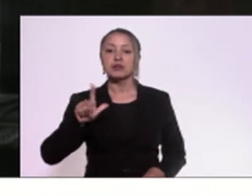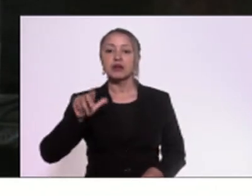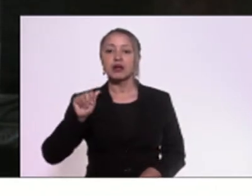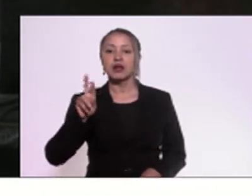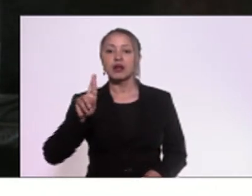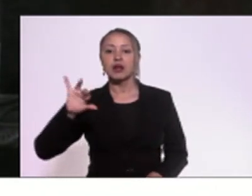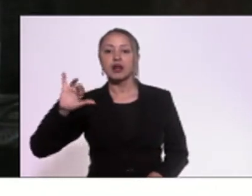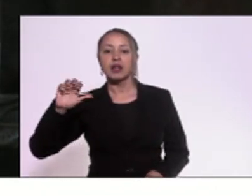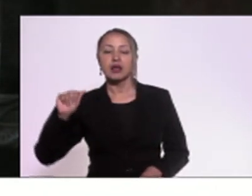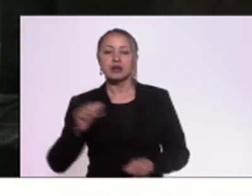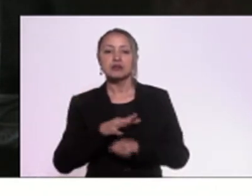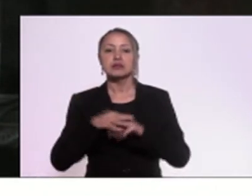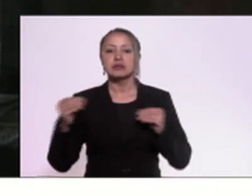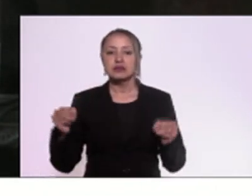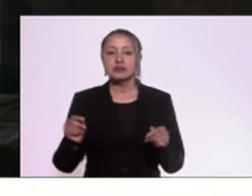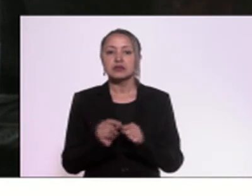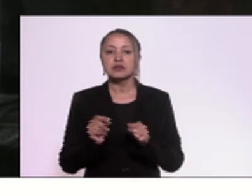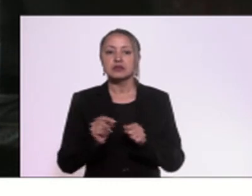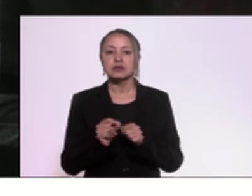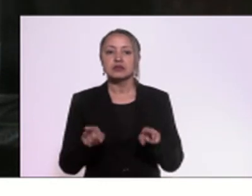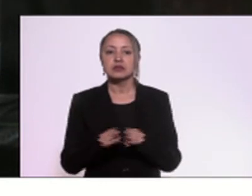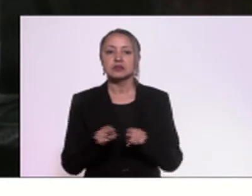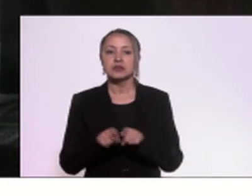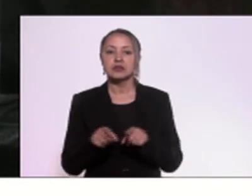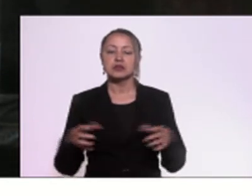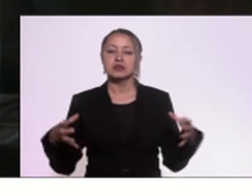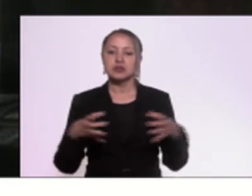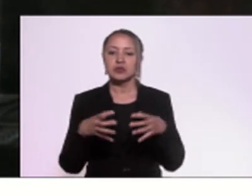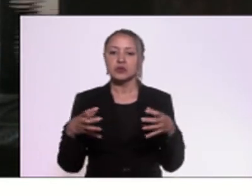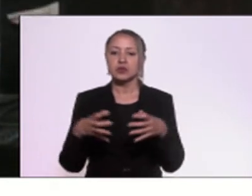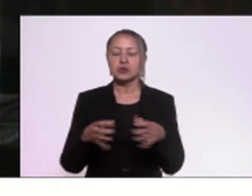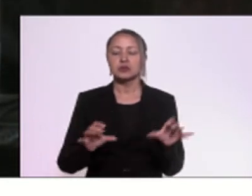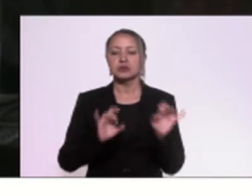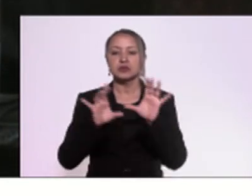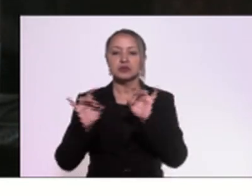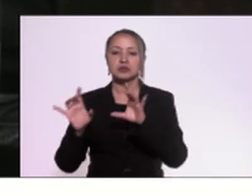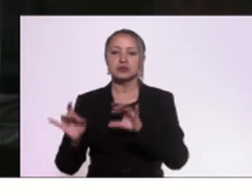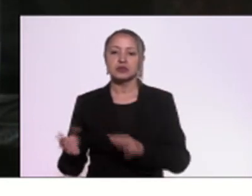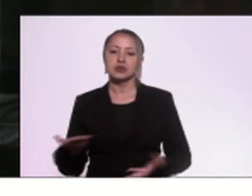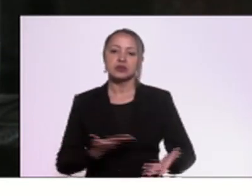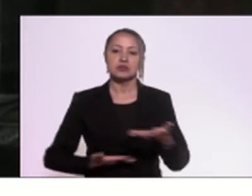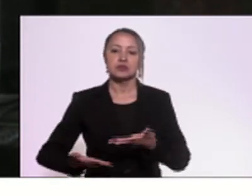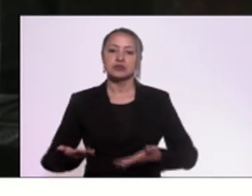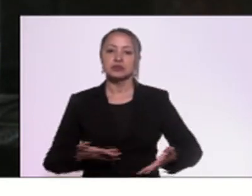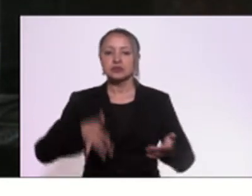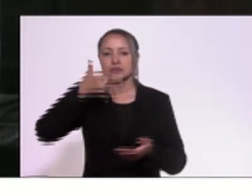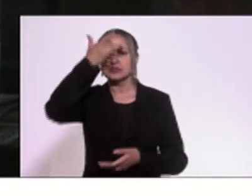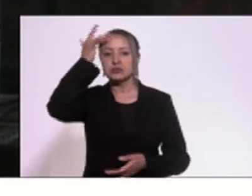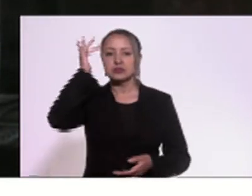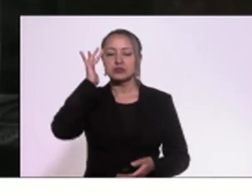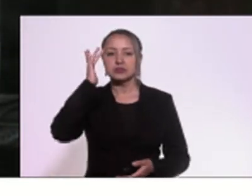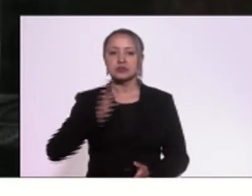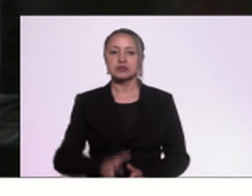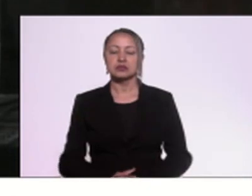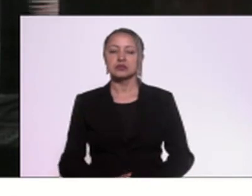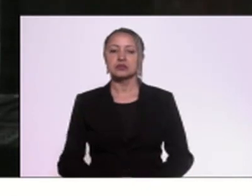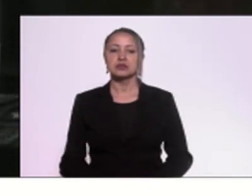Não só são os 16 prêmios. Eu conheci o Ponto Cine num momento muito difícil.